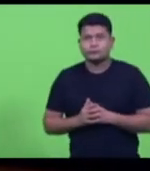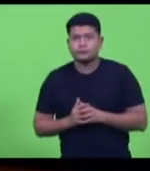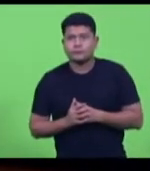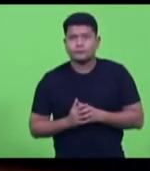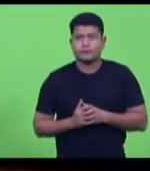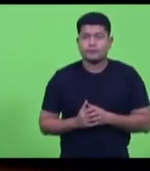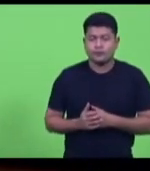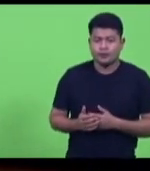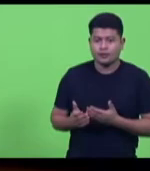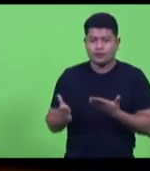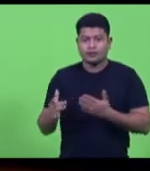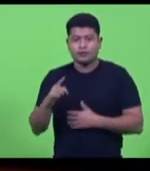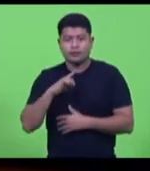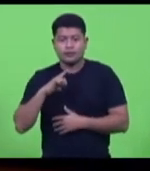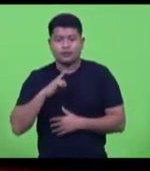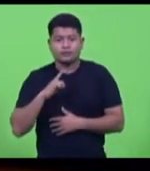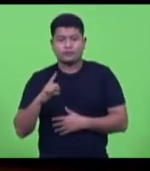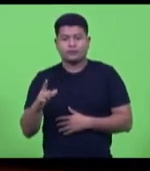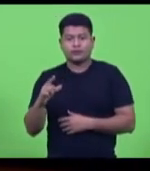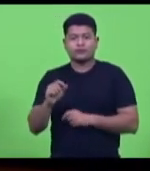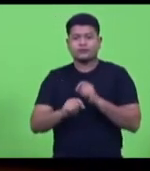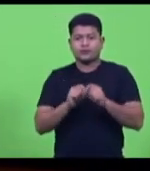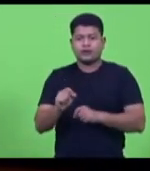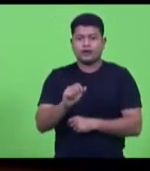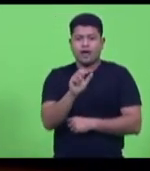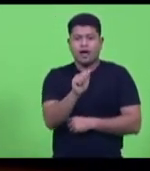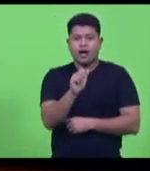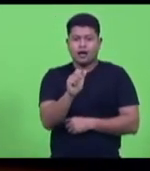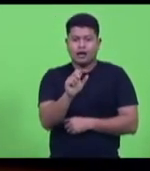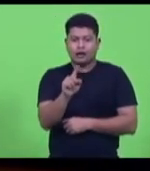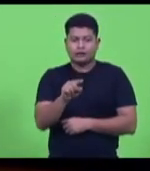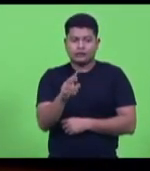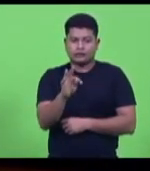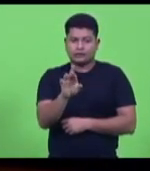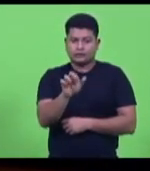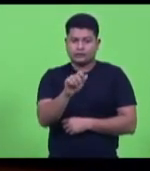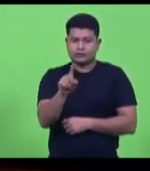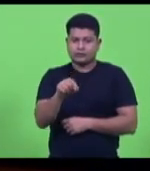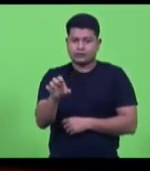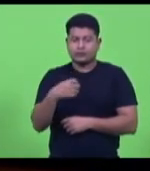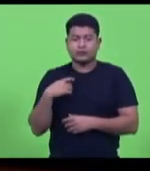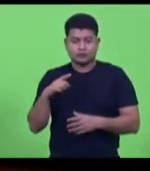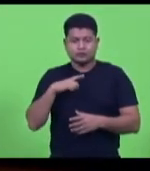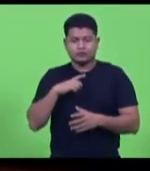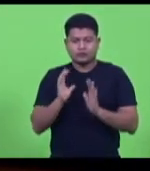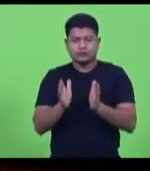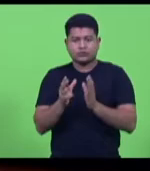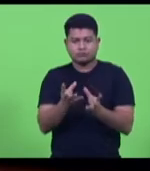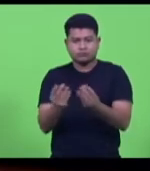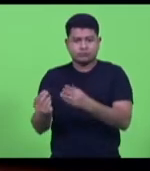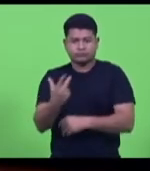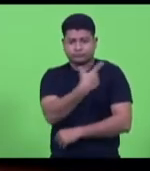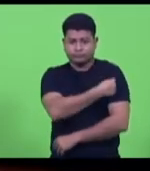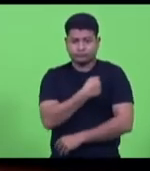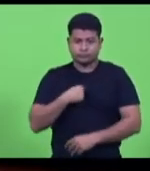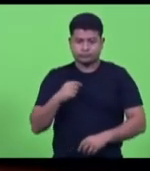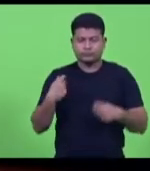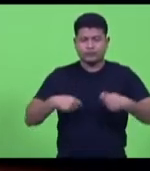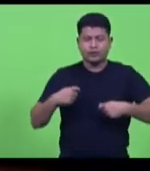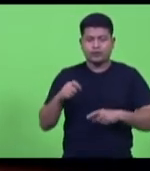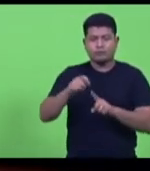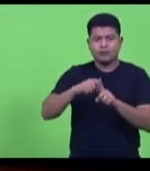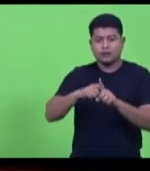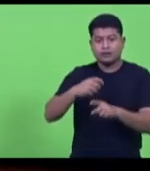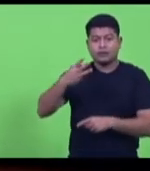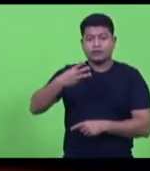da AstraZeneca, que estava com mais lotes disponíveis naquele momento e que demanda 3 meses entre a aplicação